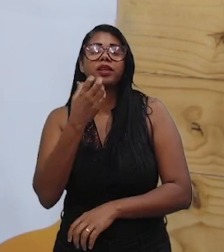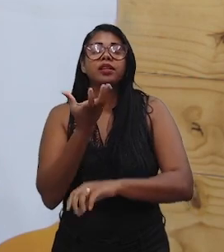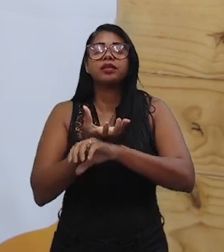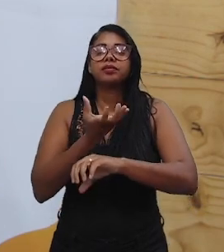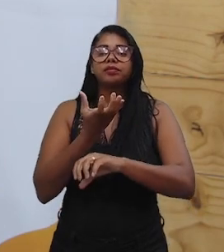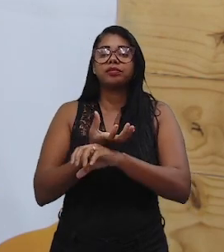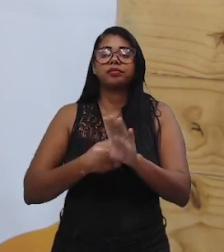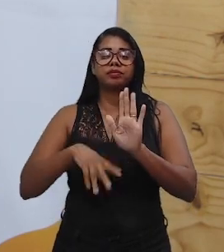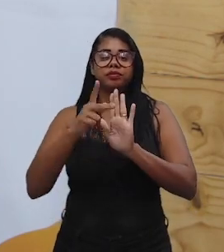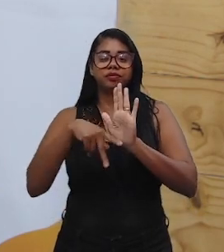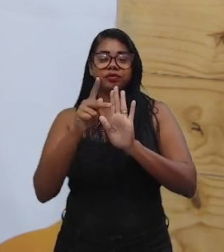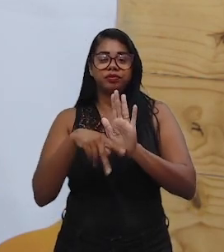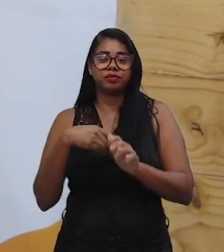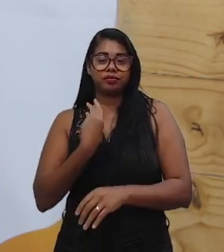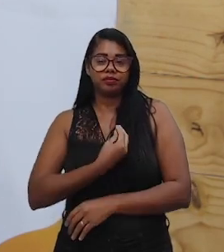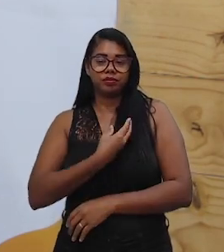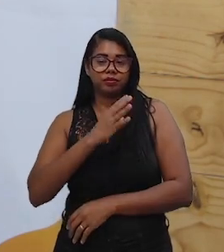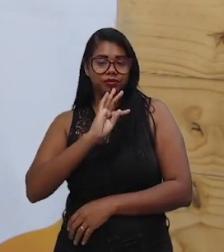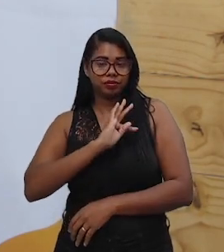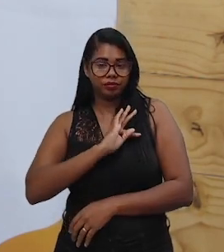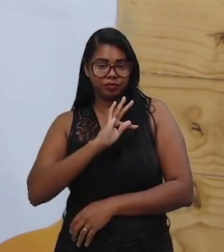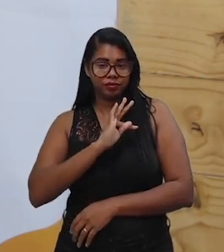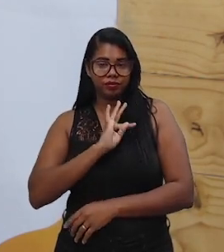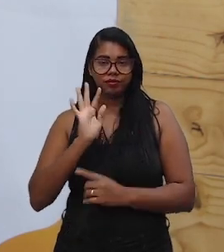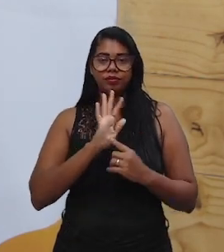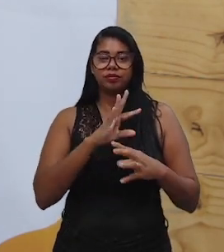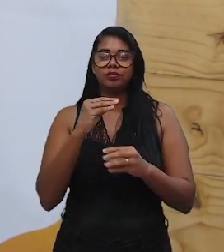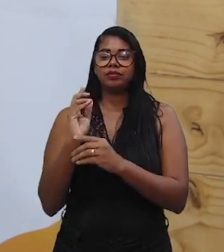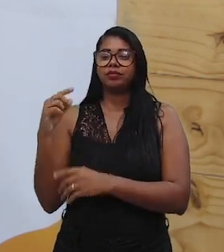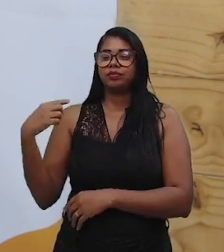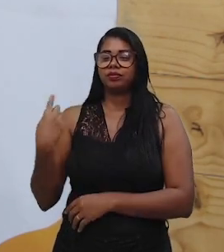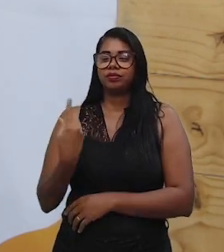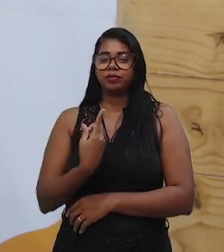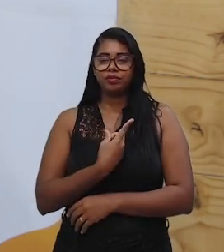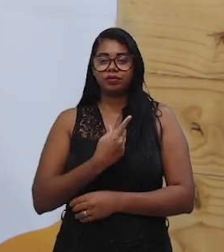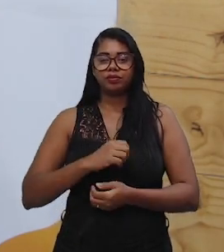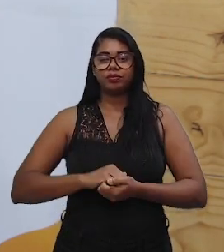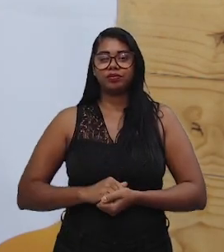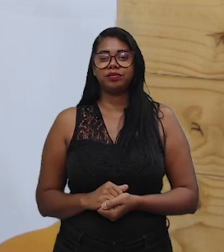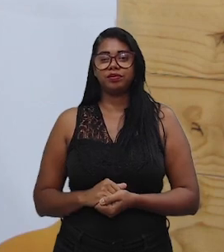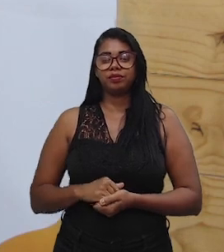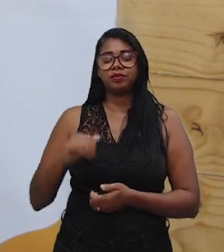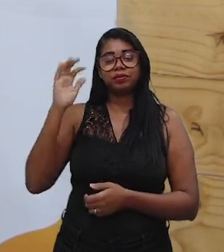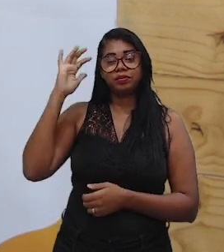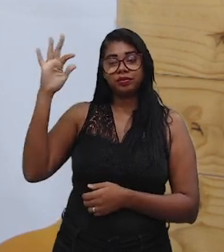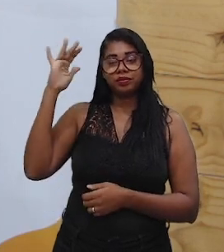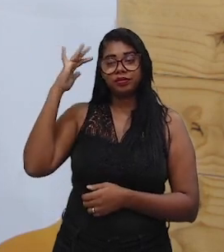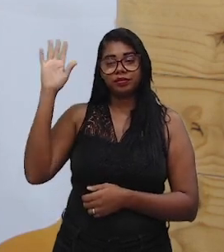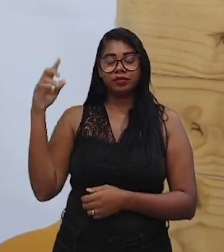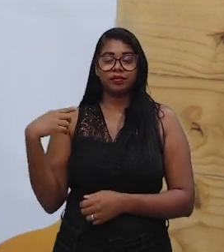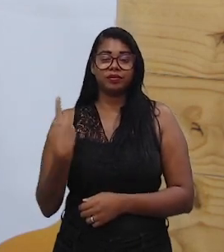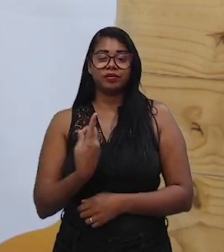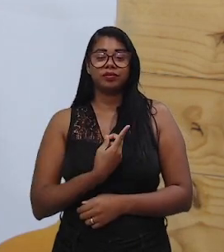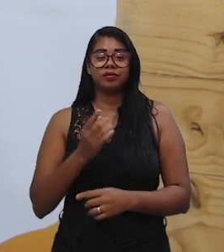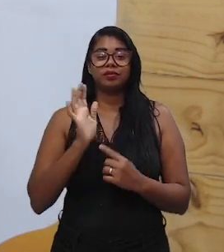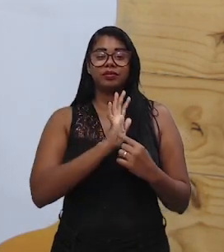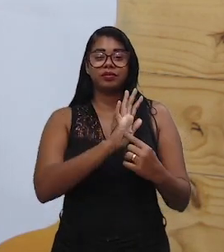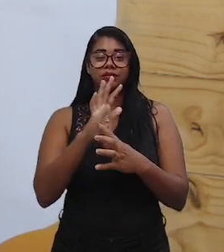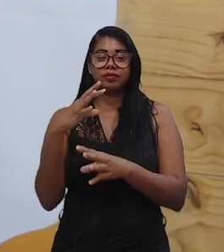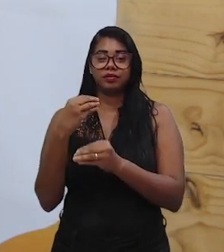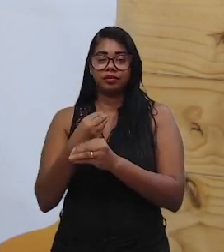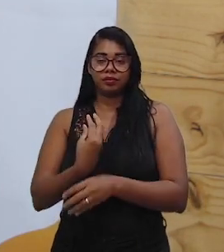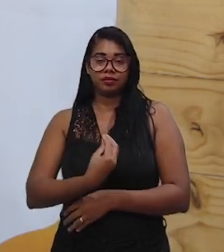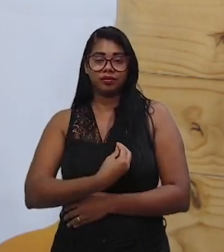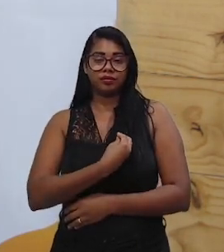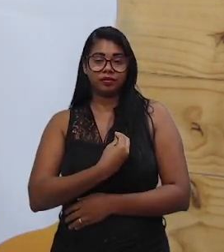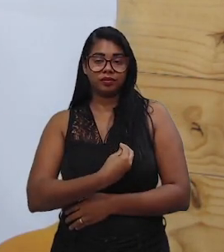disciplina do projeto de vida técnico, ela traz para a gente. Ela faz com que a gente reflita o nosso posicionamento na